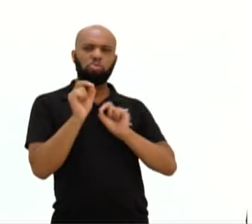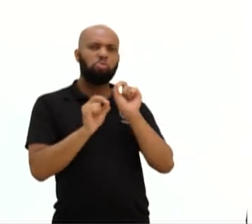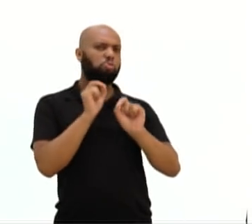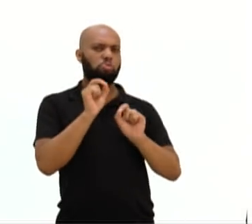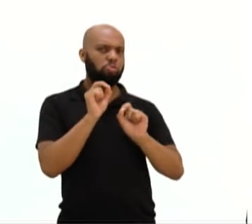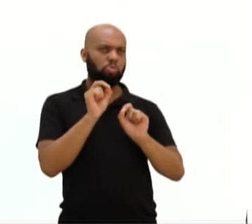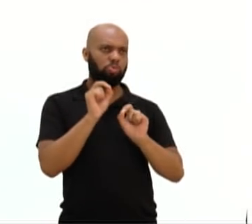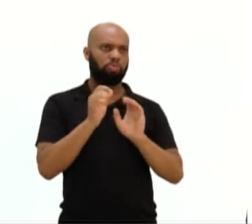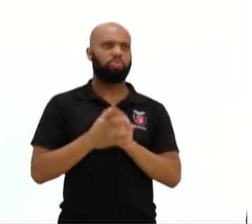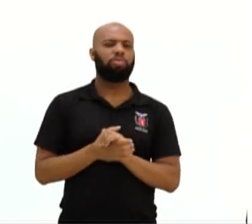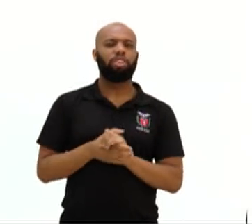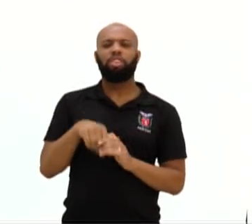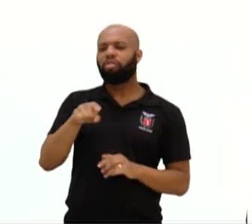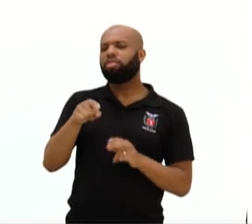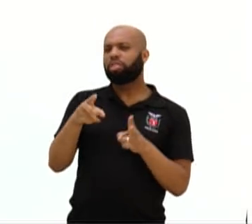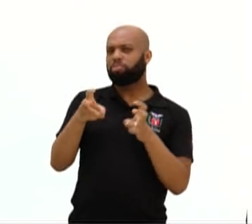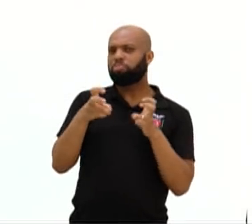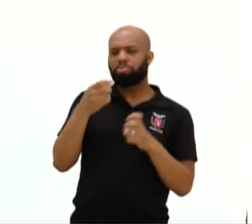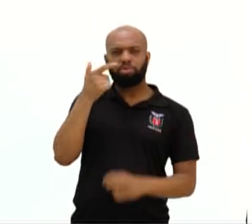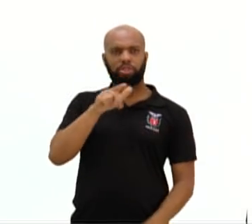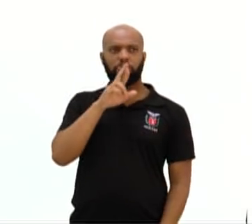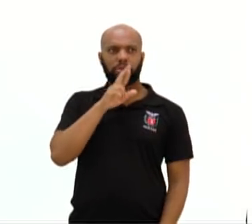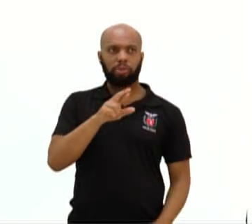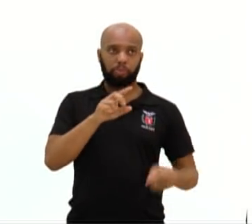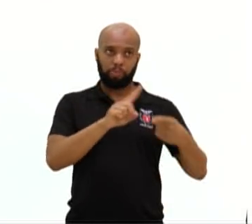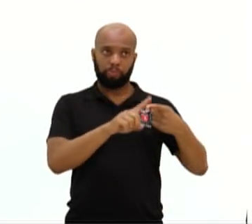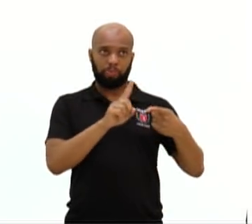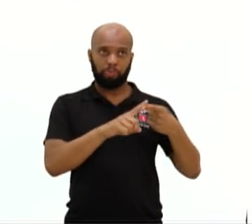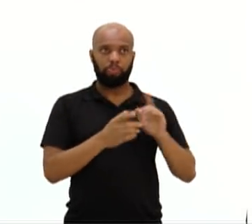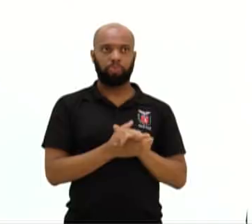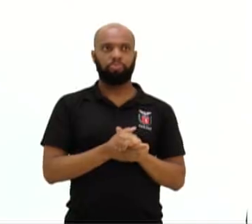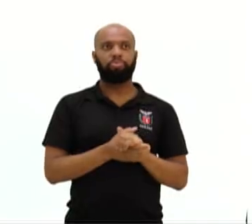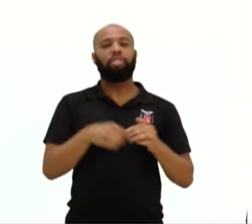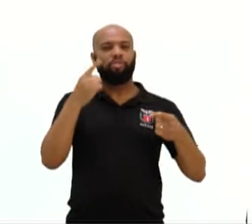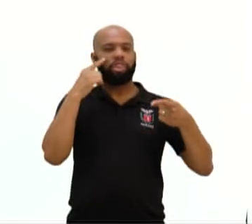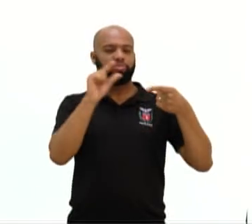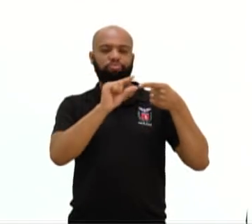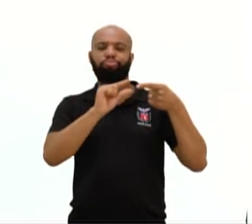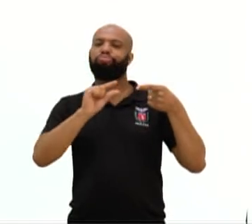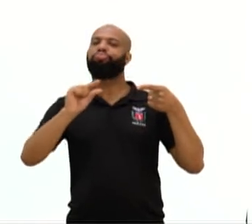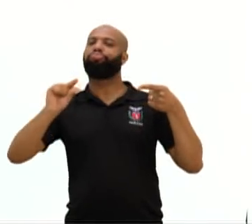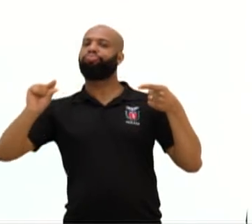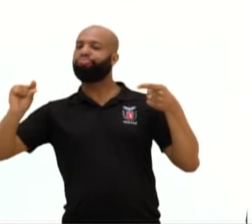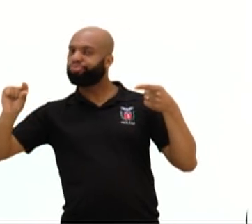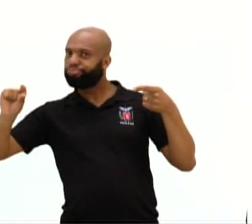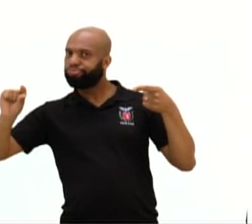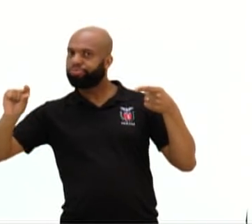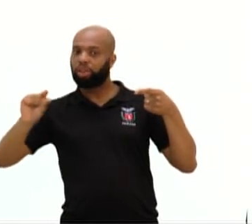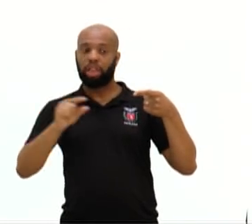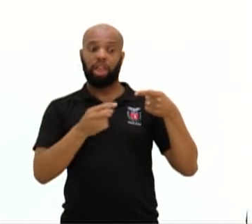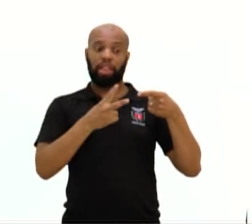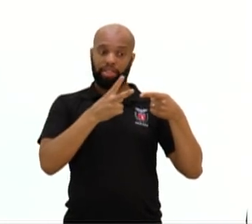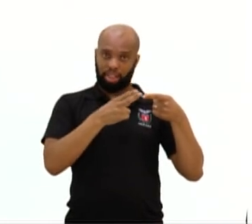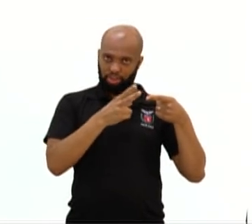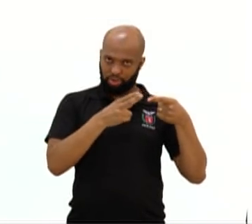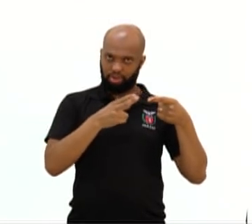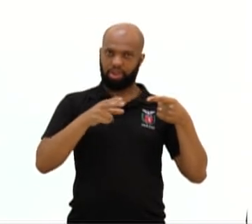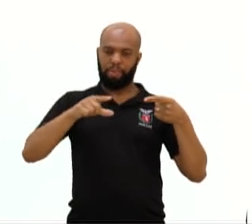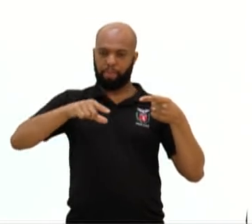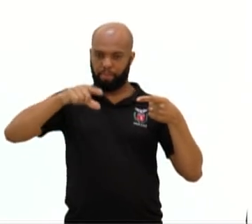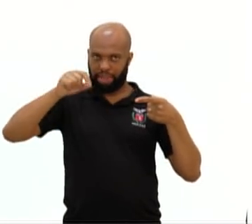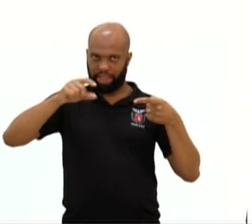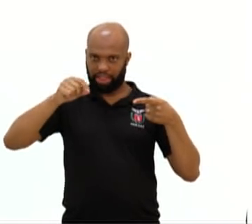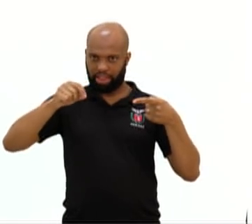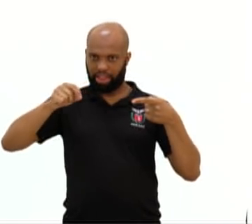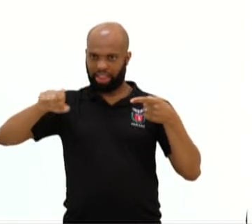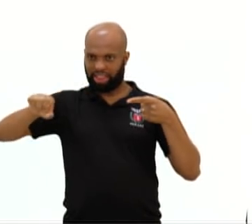vocês pegaram o jeito da coisa? Letra A. Será que a tesoura é interpotente, a pinça interresistente